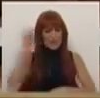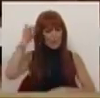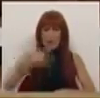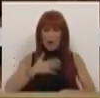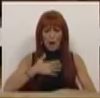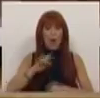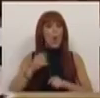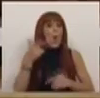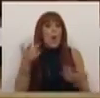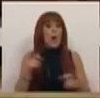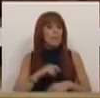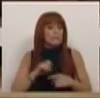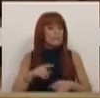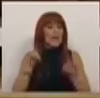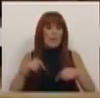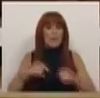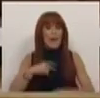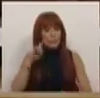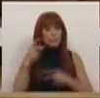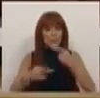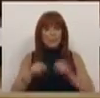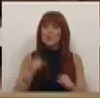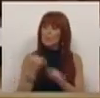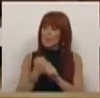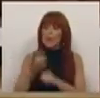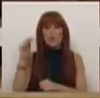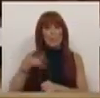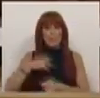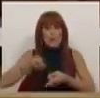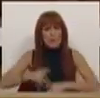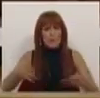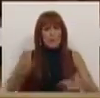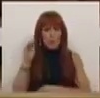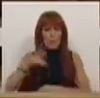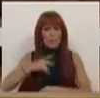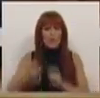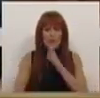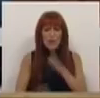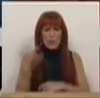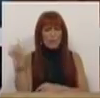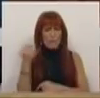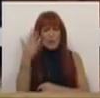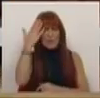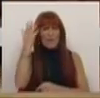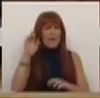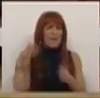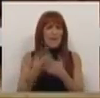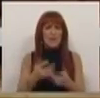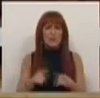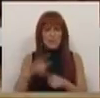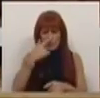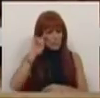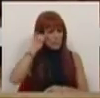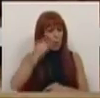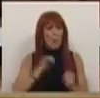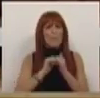da República ou a quem é suposto ter também o escrutínio do papel do Banco de Portugal. O Banco de Portugal criou falsas expectativas nos lesados